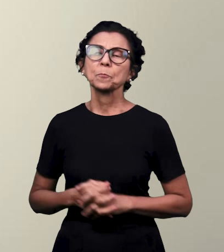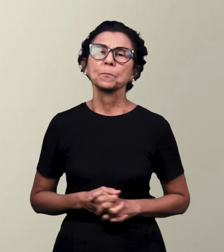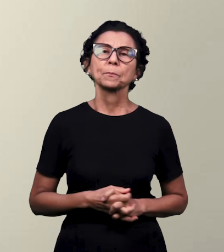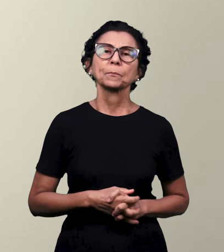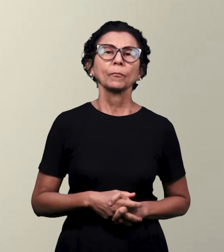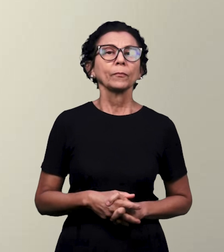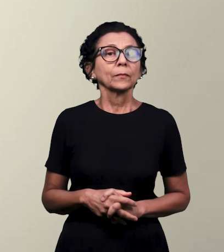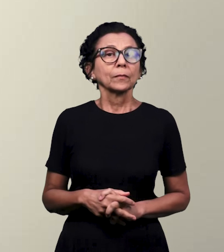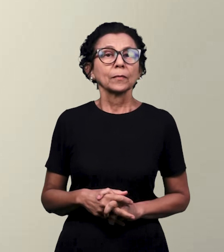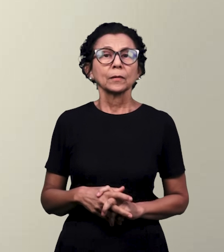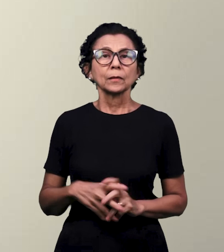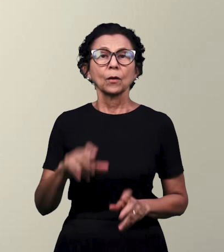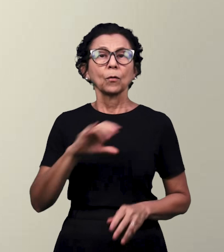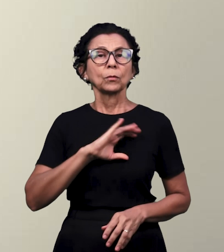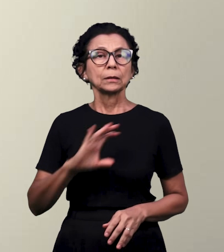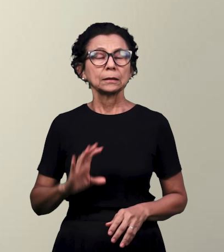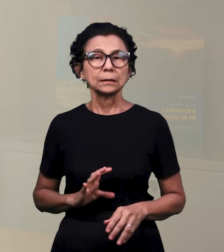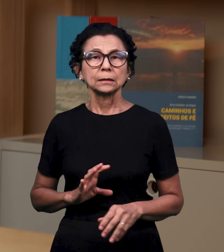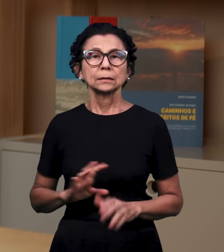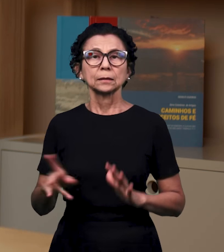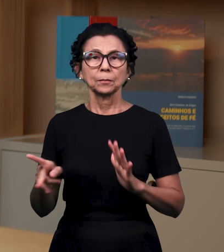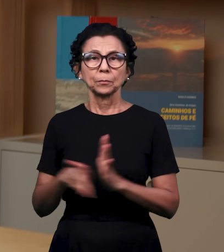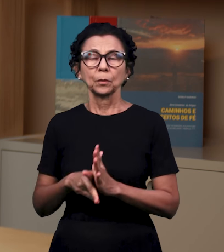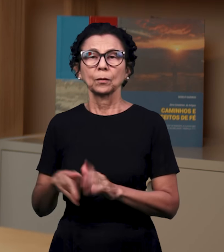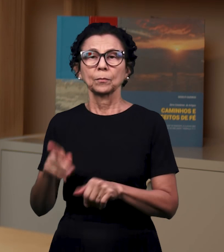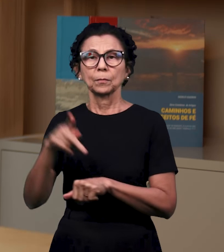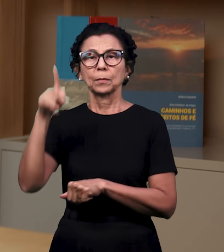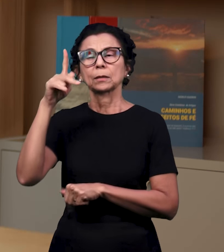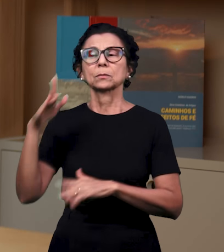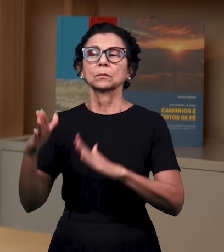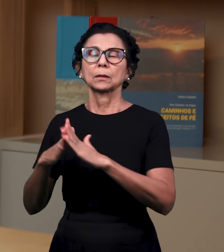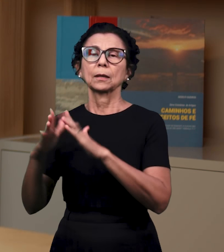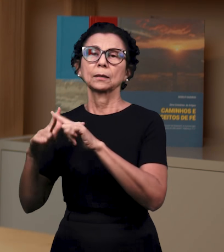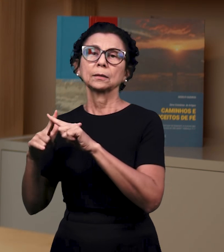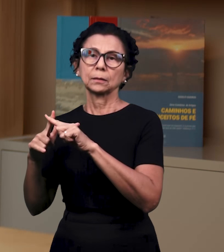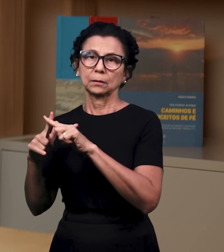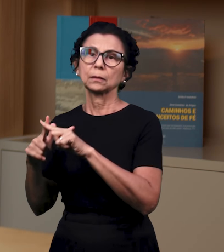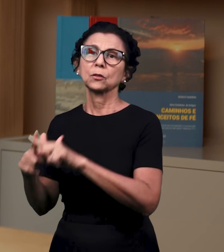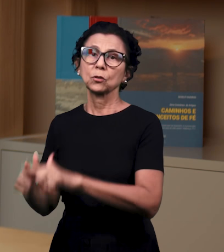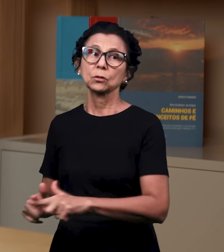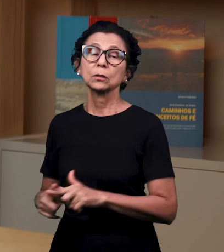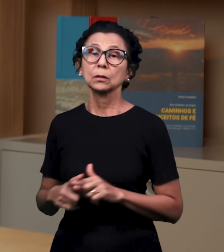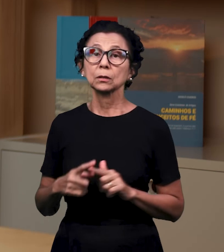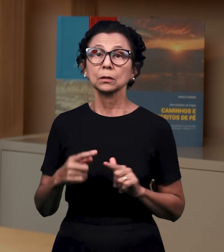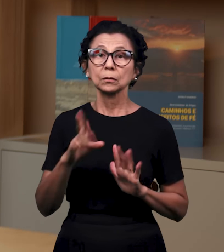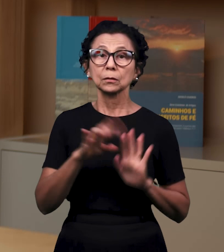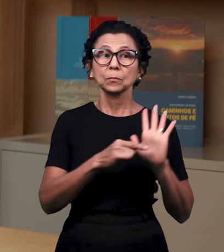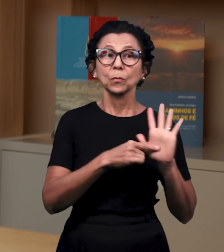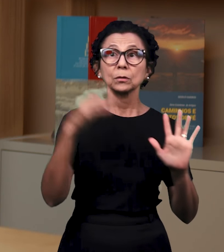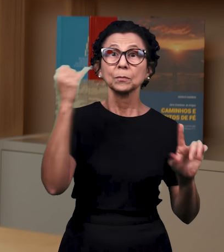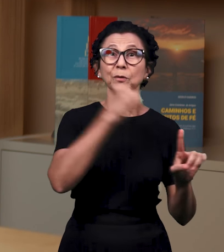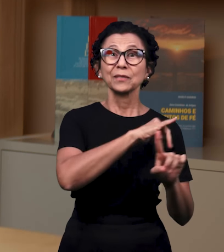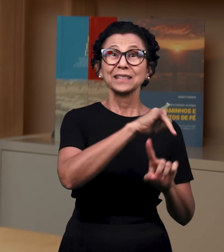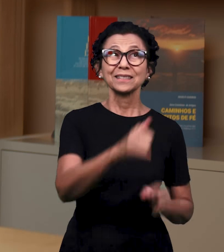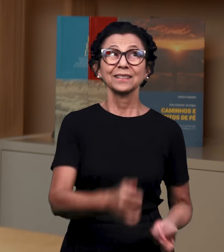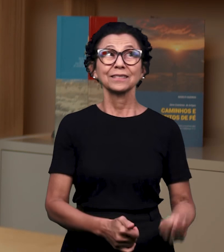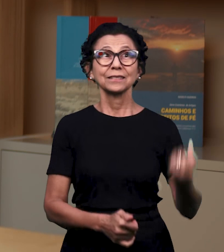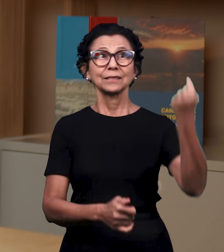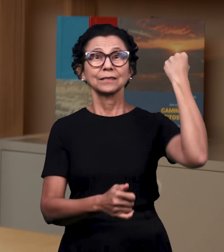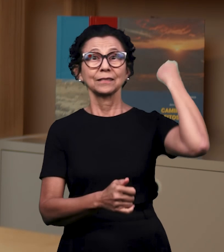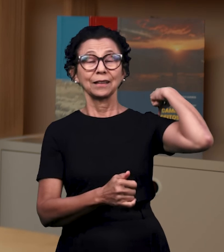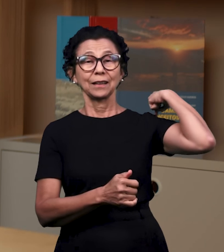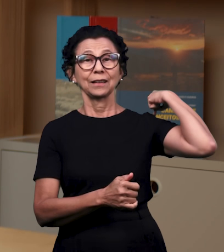nossa Páscoa, foi sacrificado por nós. Então veja o contexto profético daquilo que o Senhor fez lá com Israel